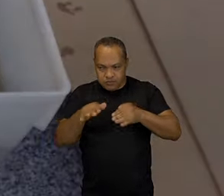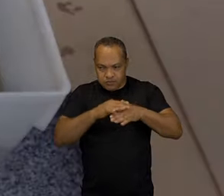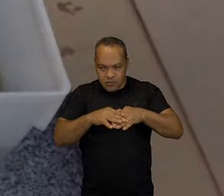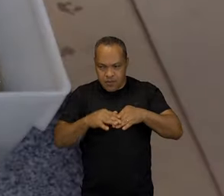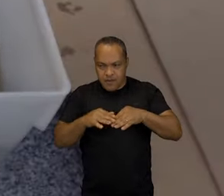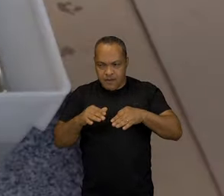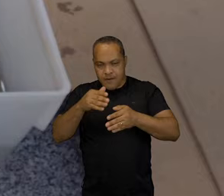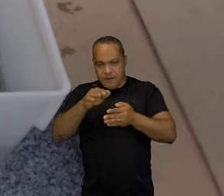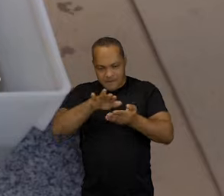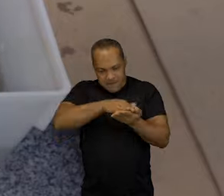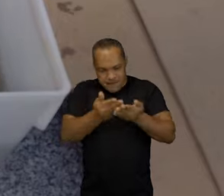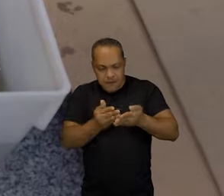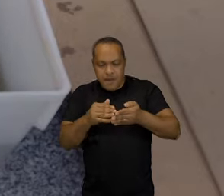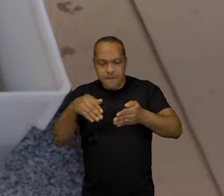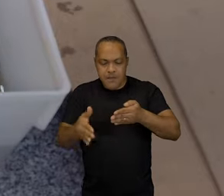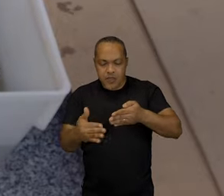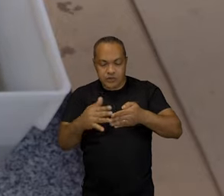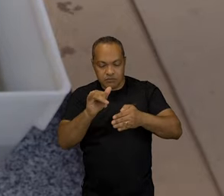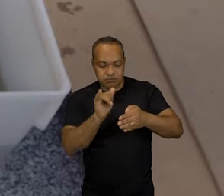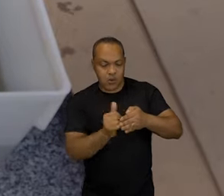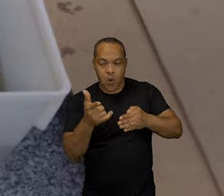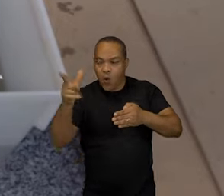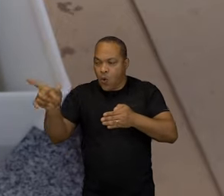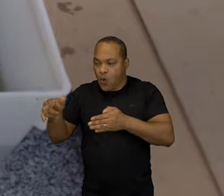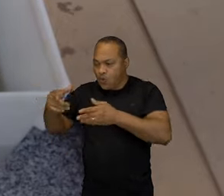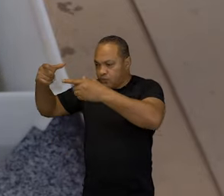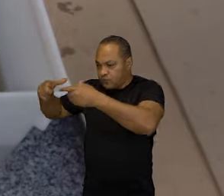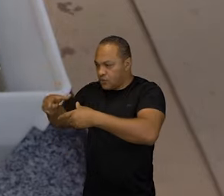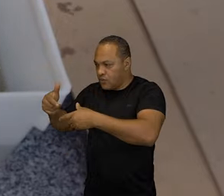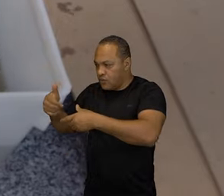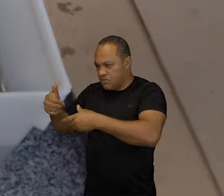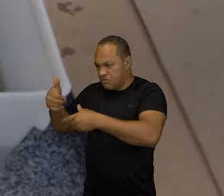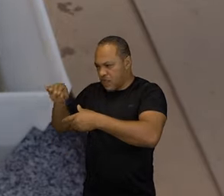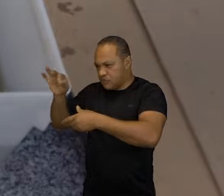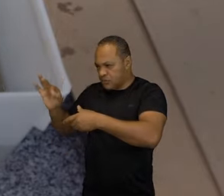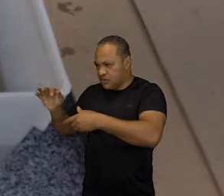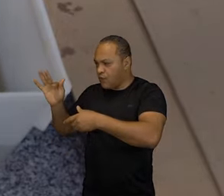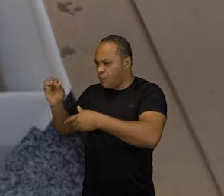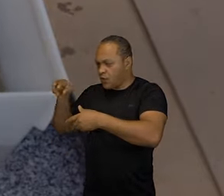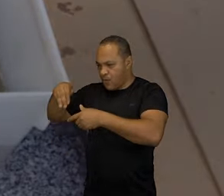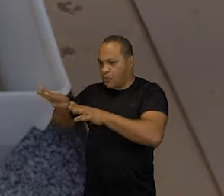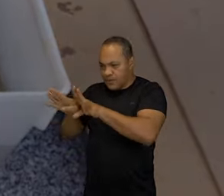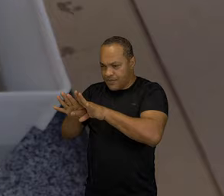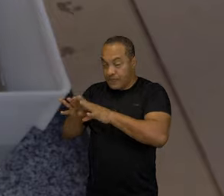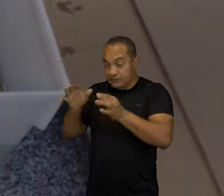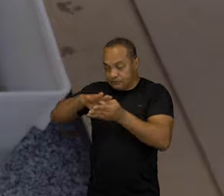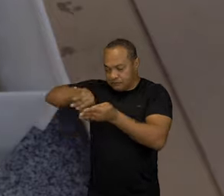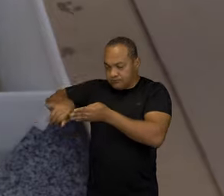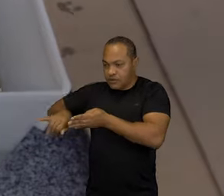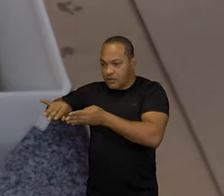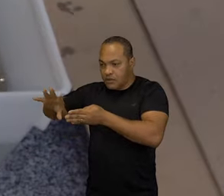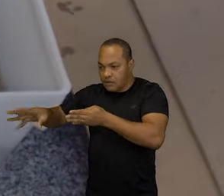peixe. Depois, a gente coloca esses animais em tambores contendo também formol 10%. Depois que a gente retira do formol, a